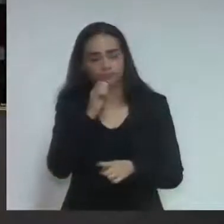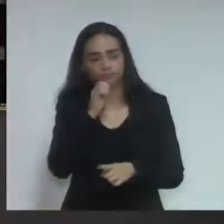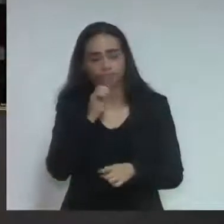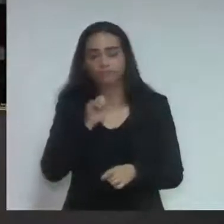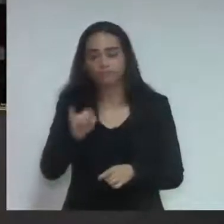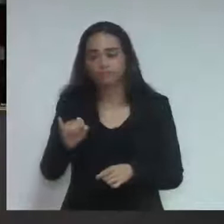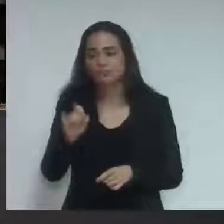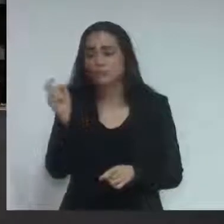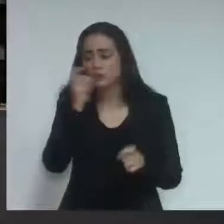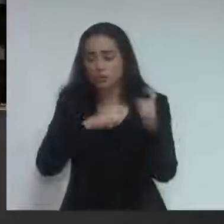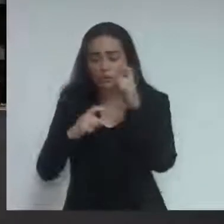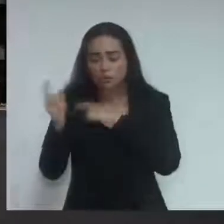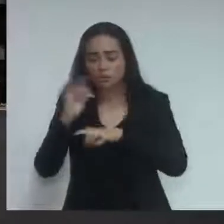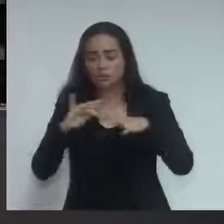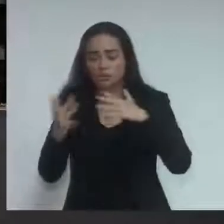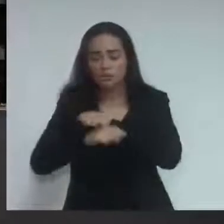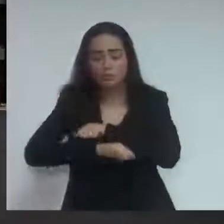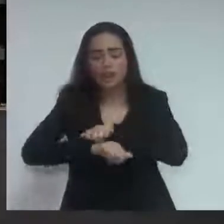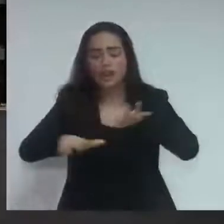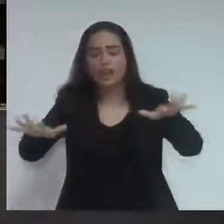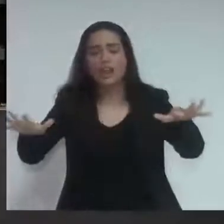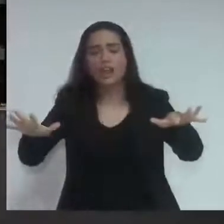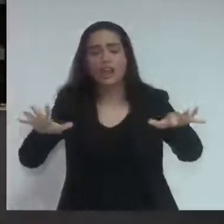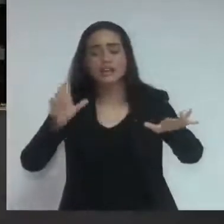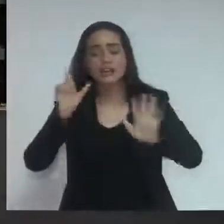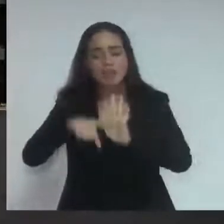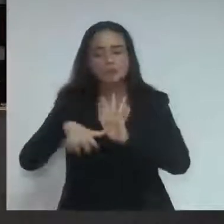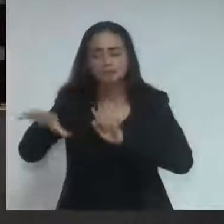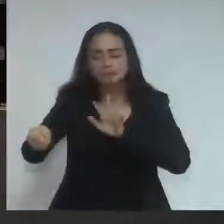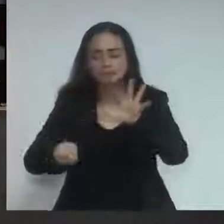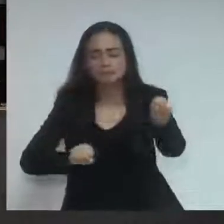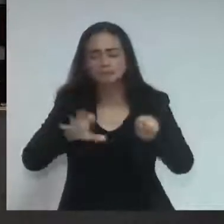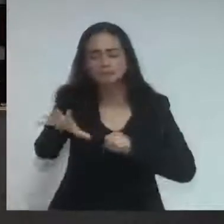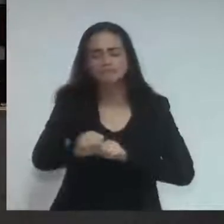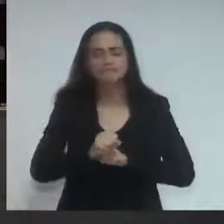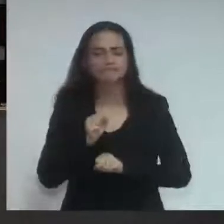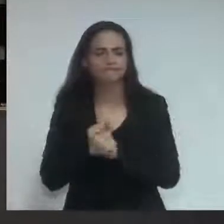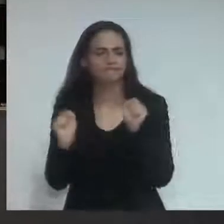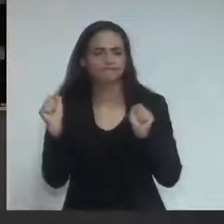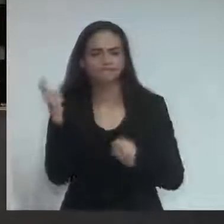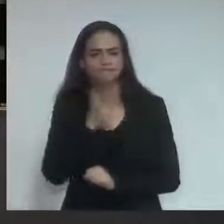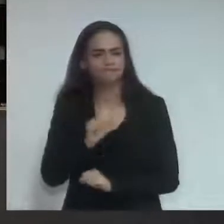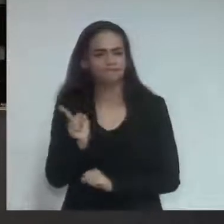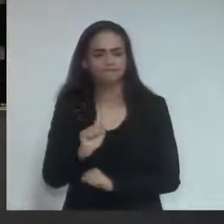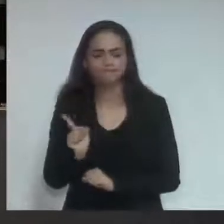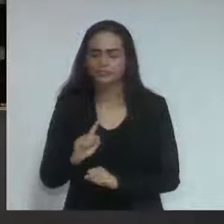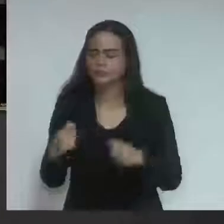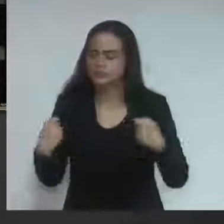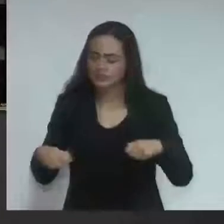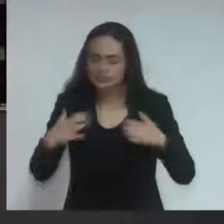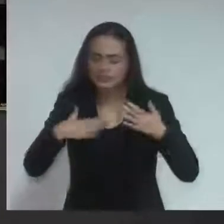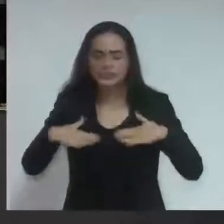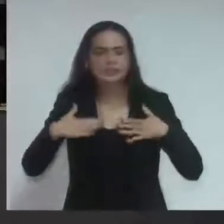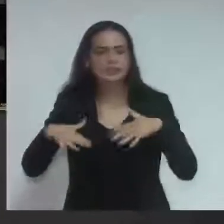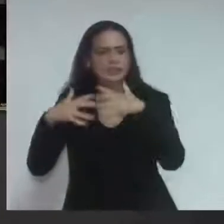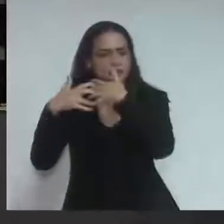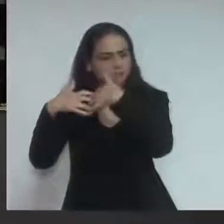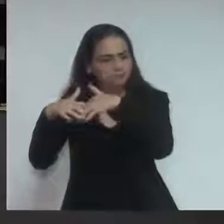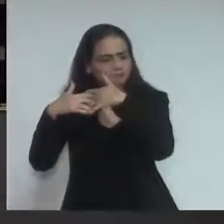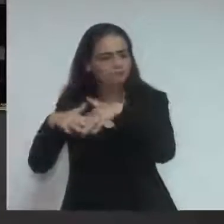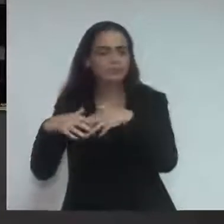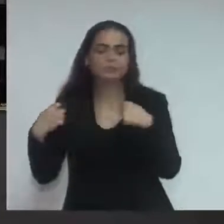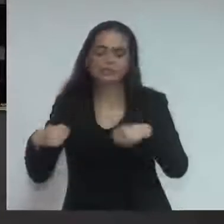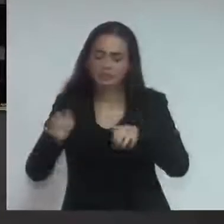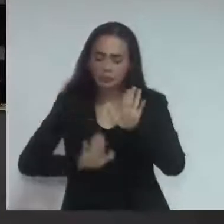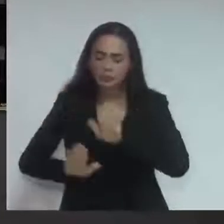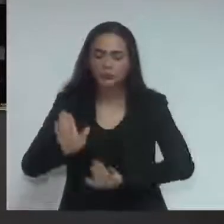é complicado você sair pegando uma a uma. Então, é preciso ter muita prudência para não